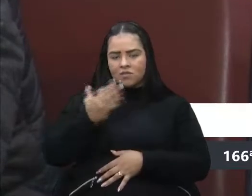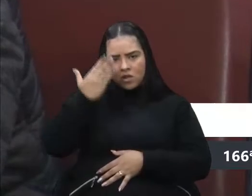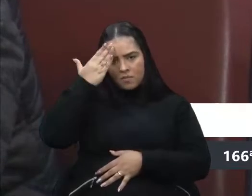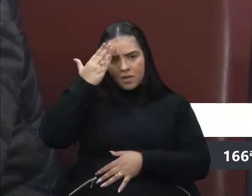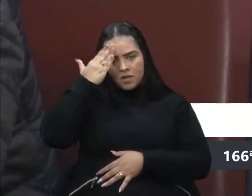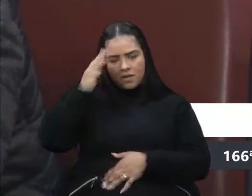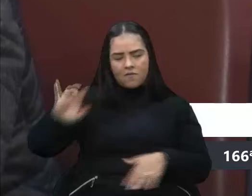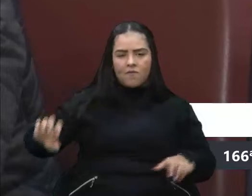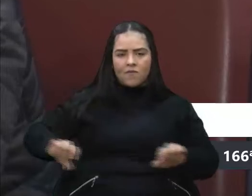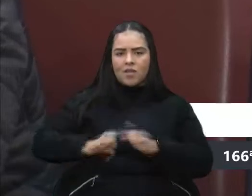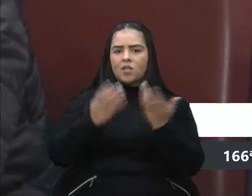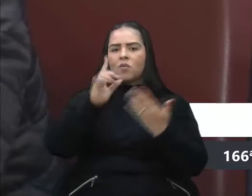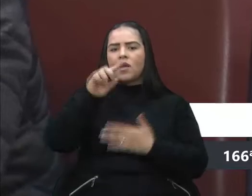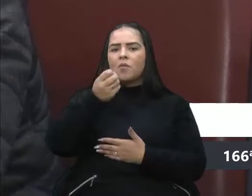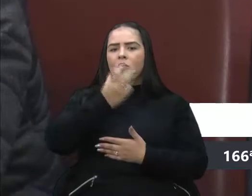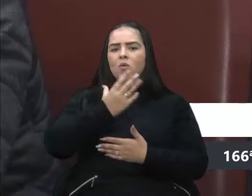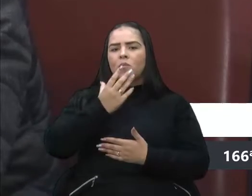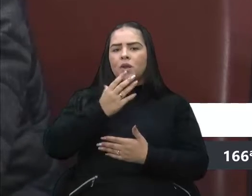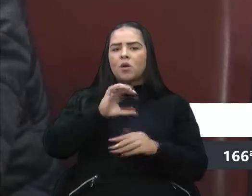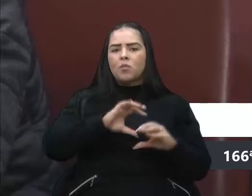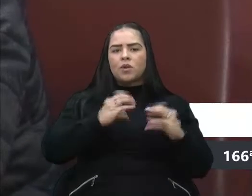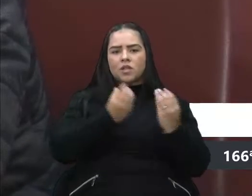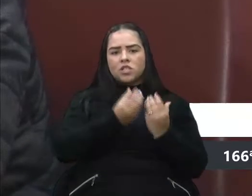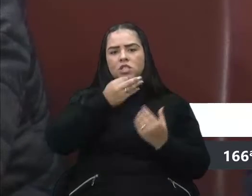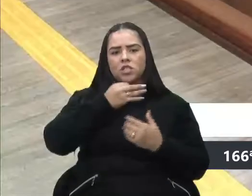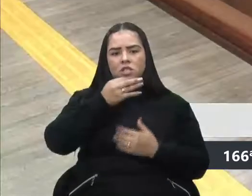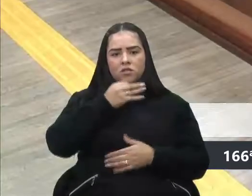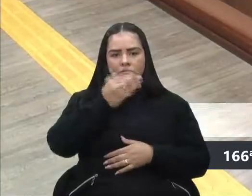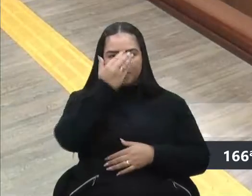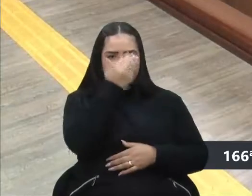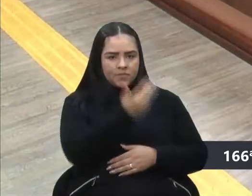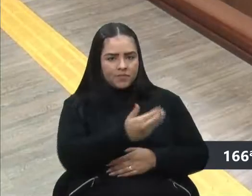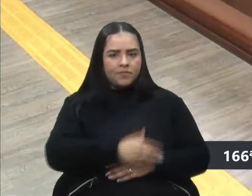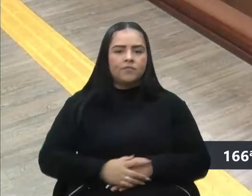eventos são para o benefício da nossa comunidade caxiense. Obrigado, vereador.